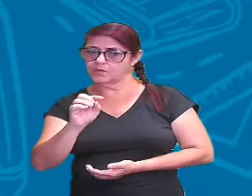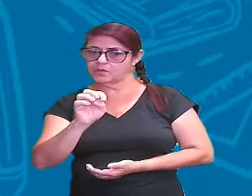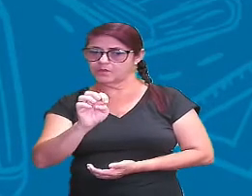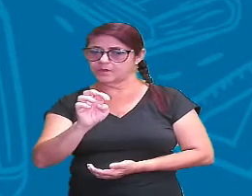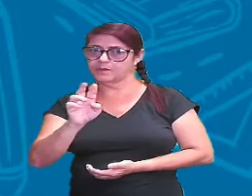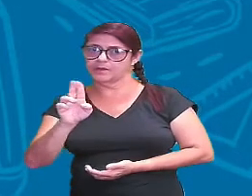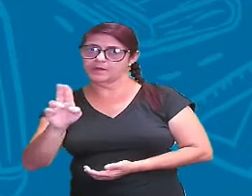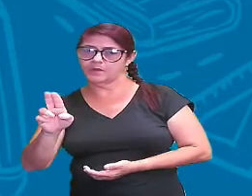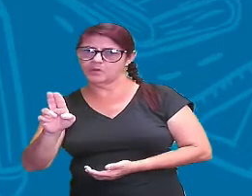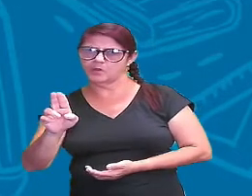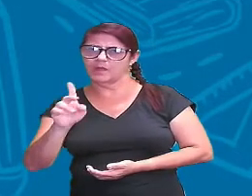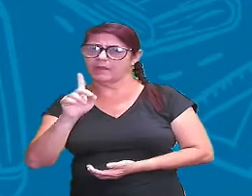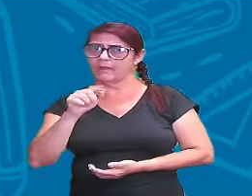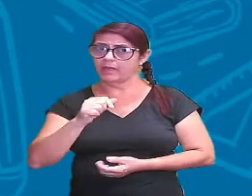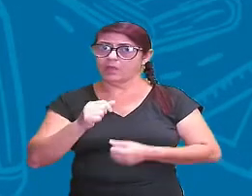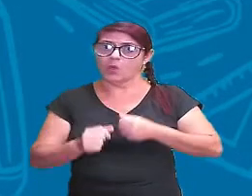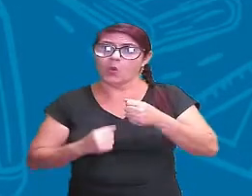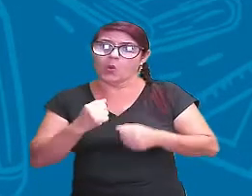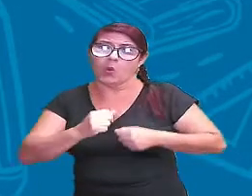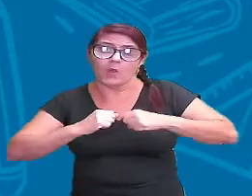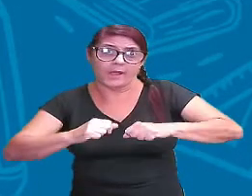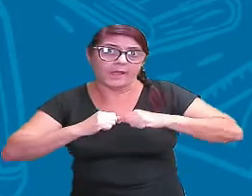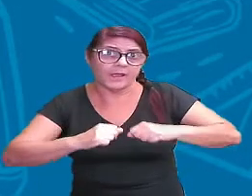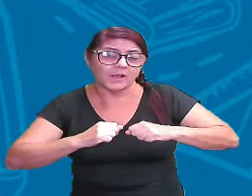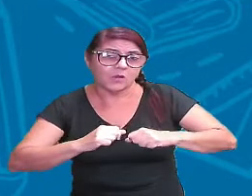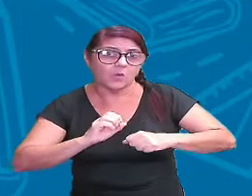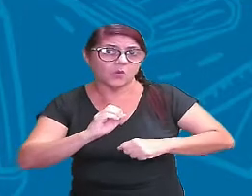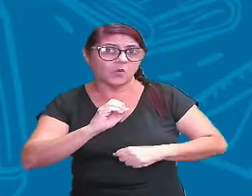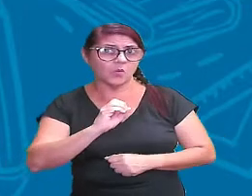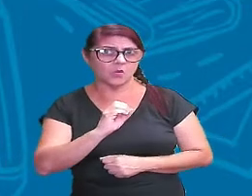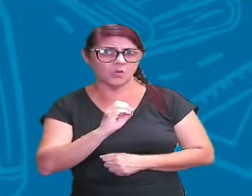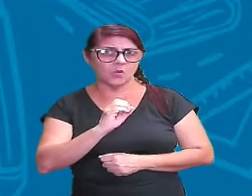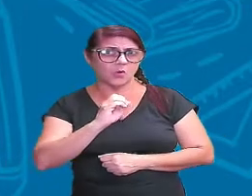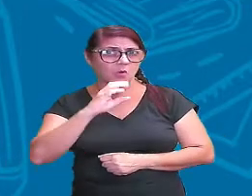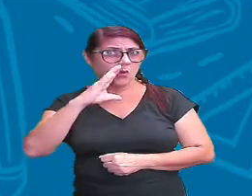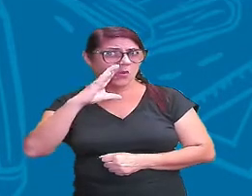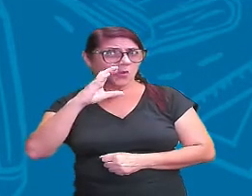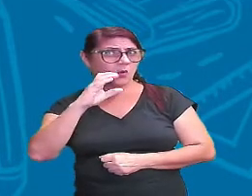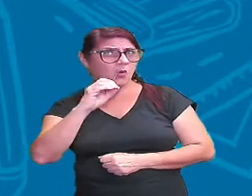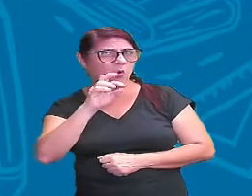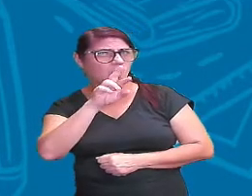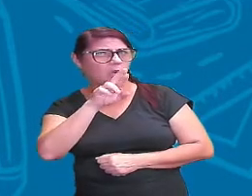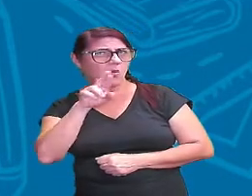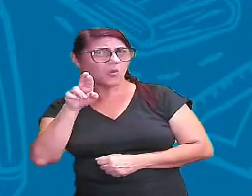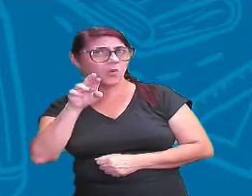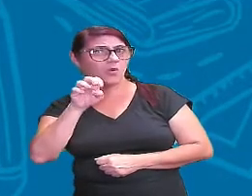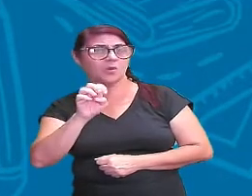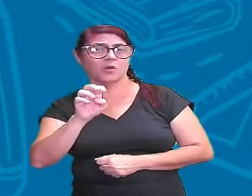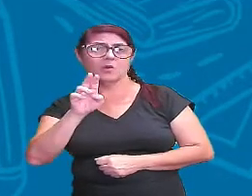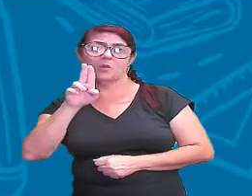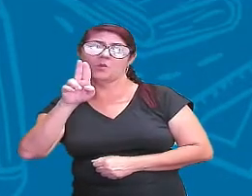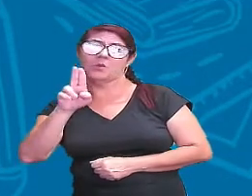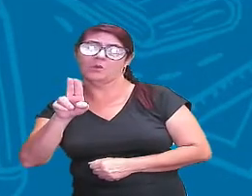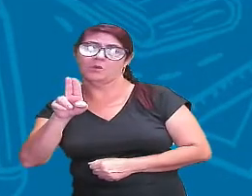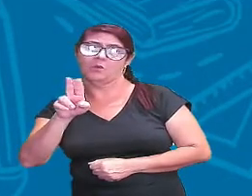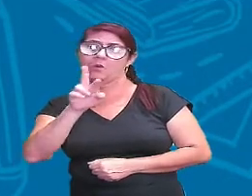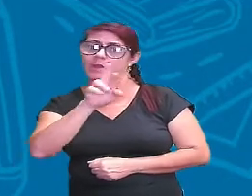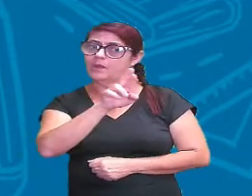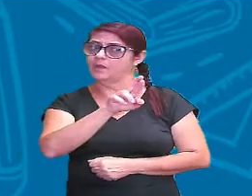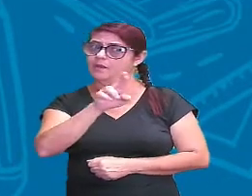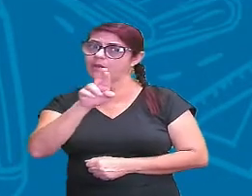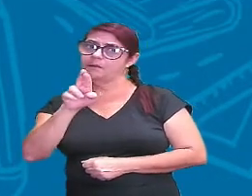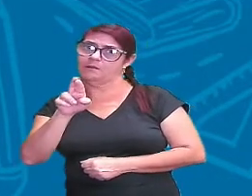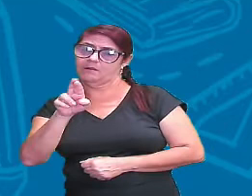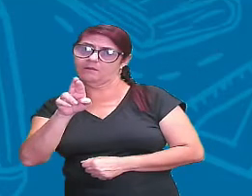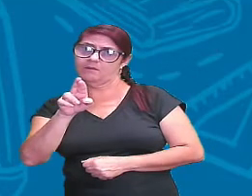eu, é correu ou correu? Correu, né? Correu. Então, correu vai ser com a letra